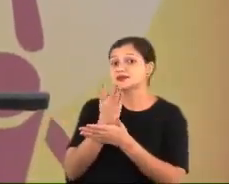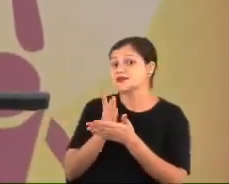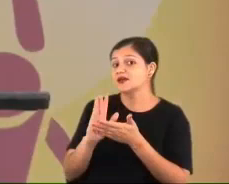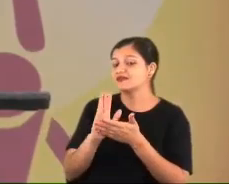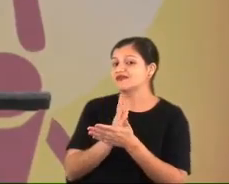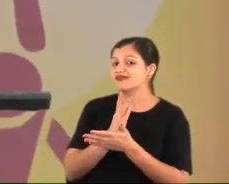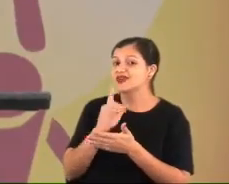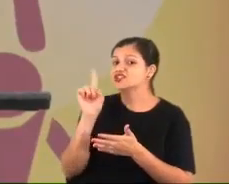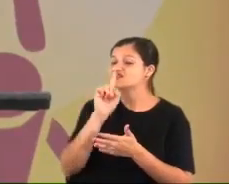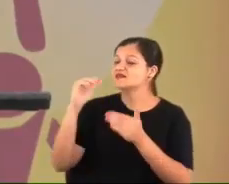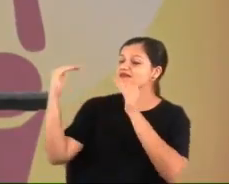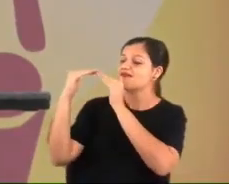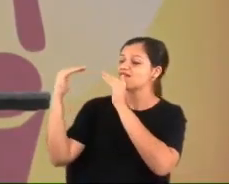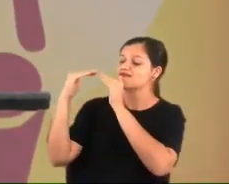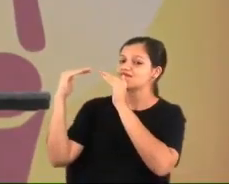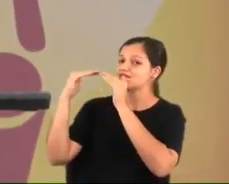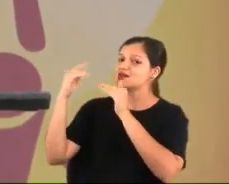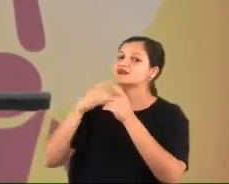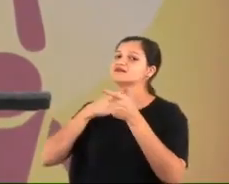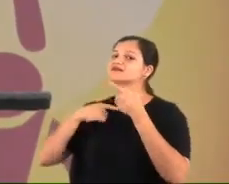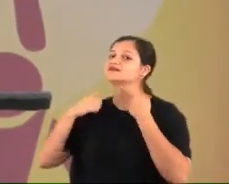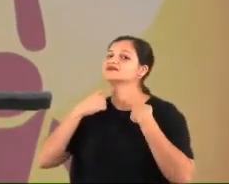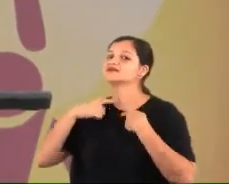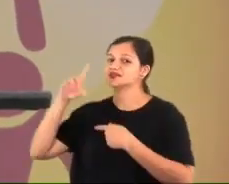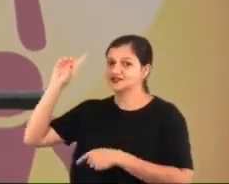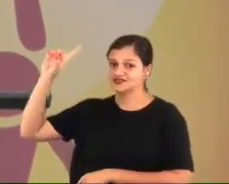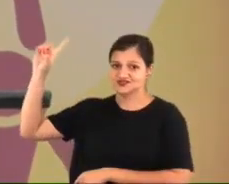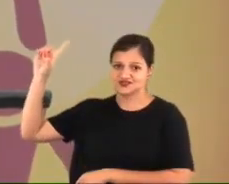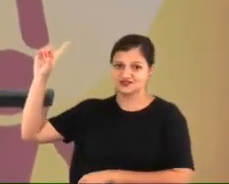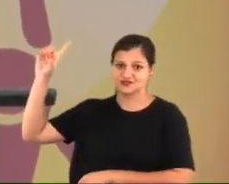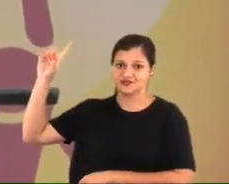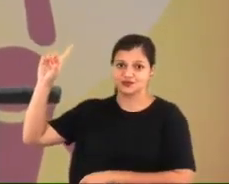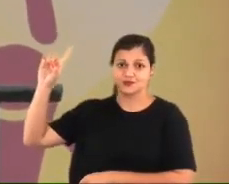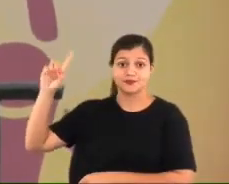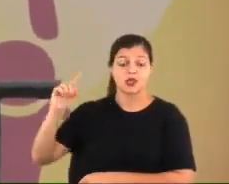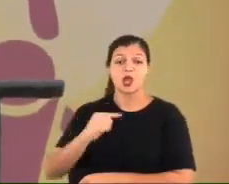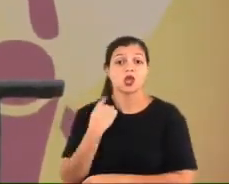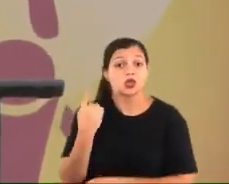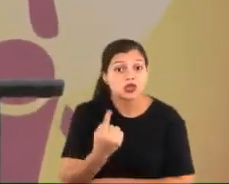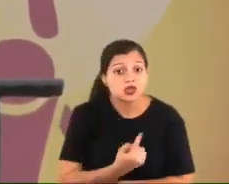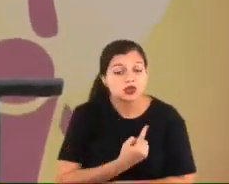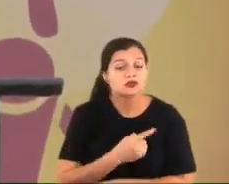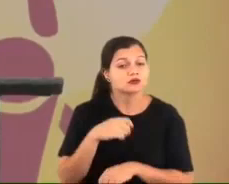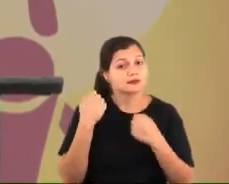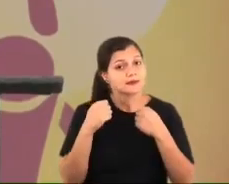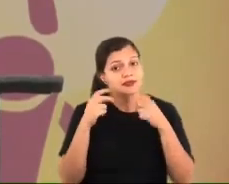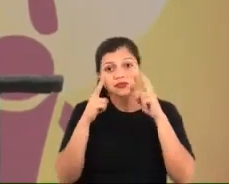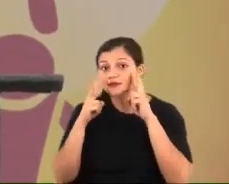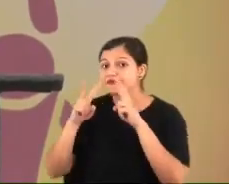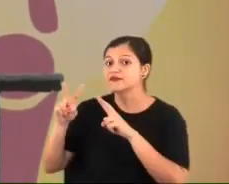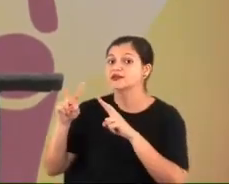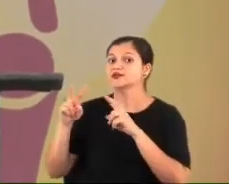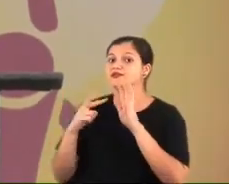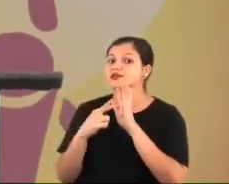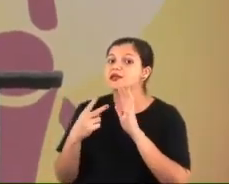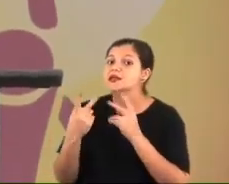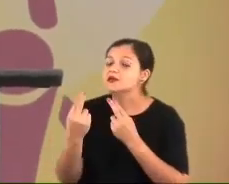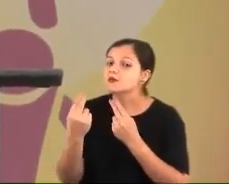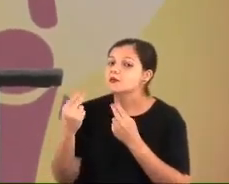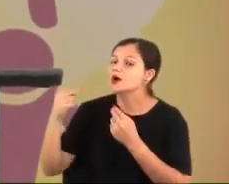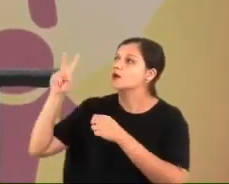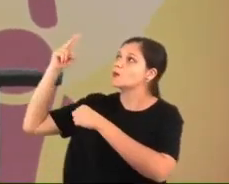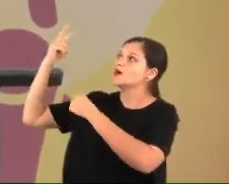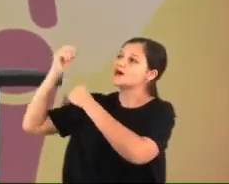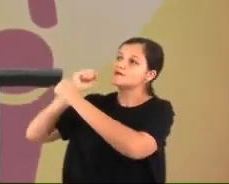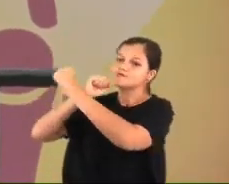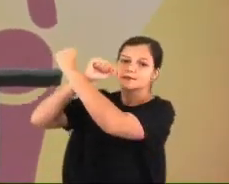seja da vontade de Deus. E aí Deus não permite, nós precisamos ver isso como uma proteção de Deus.